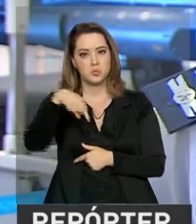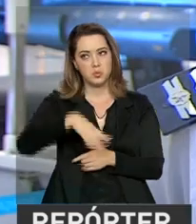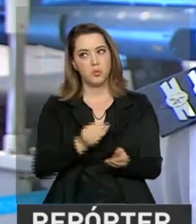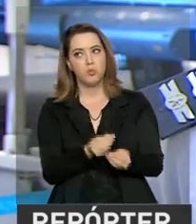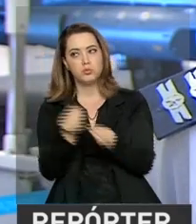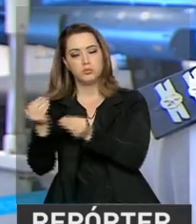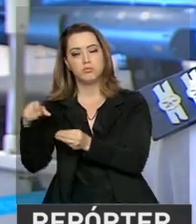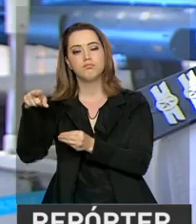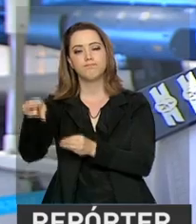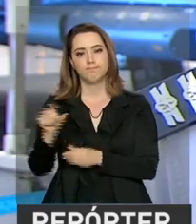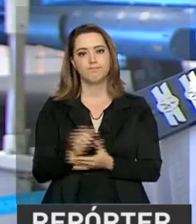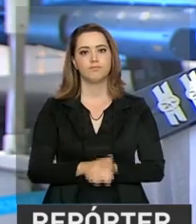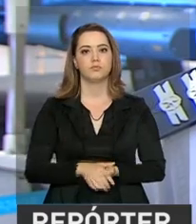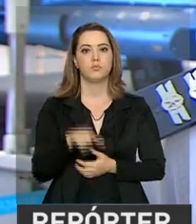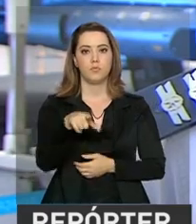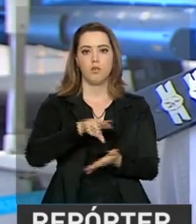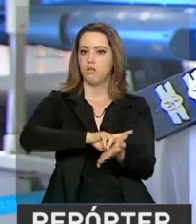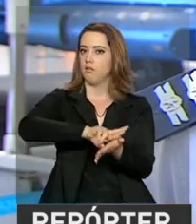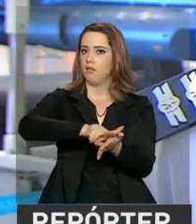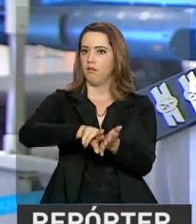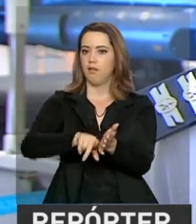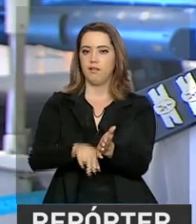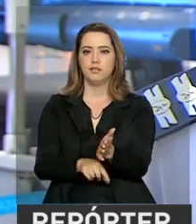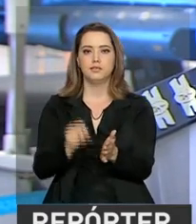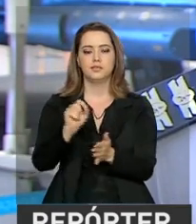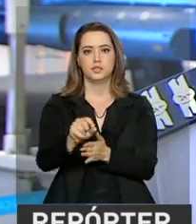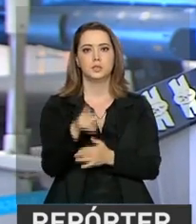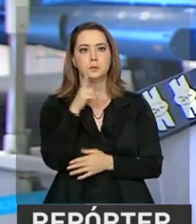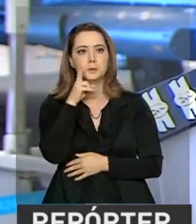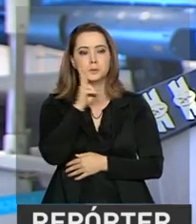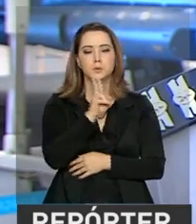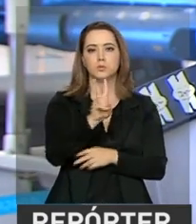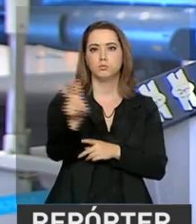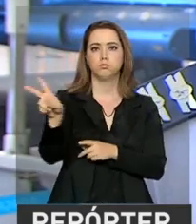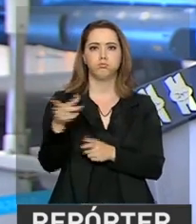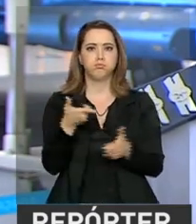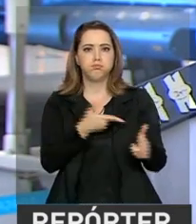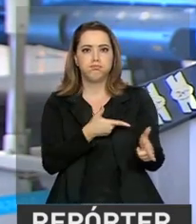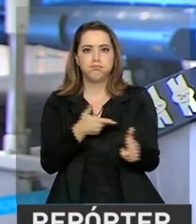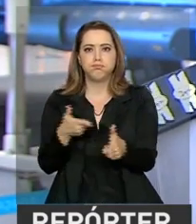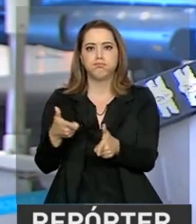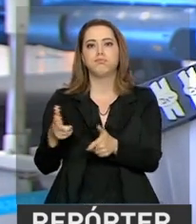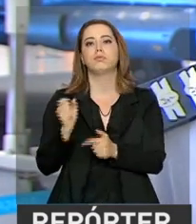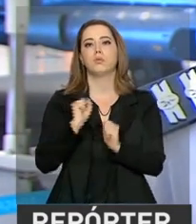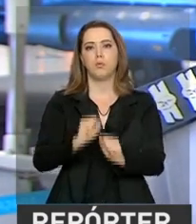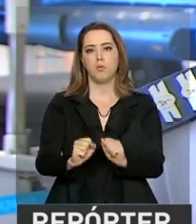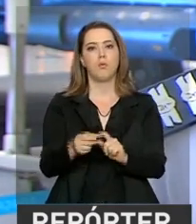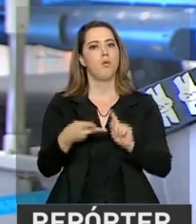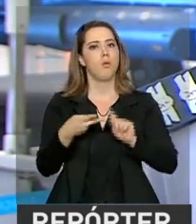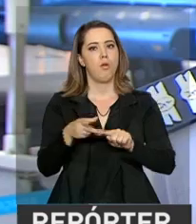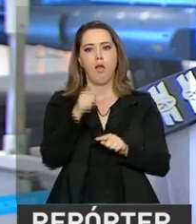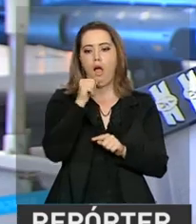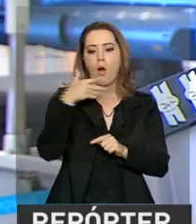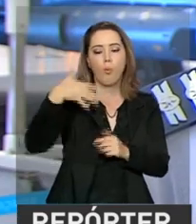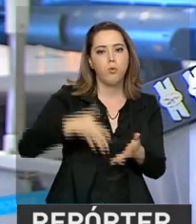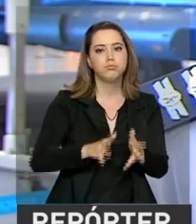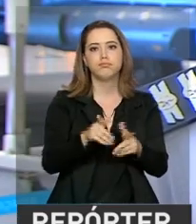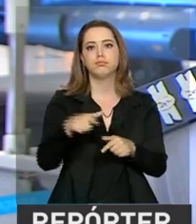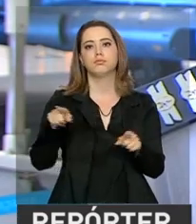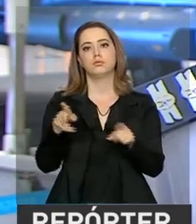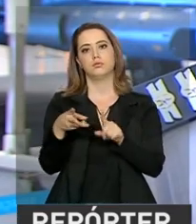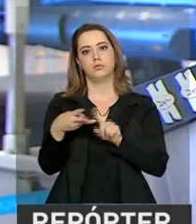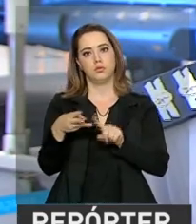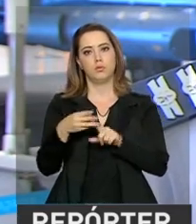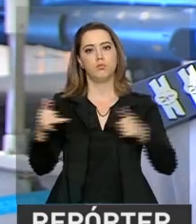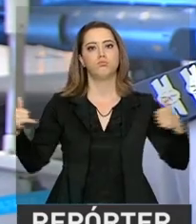2022. Ele é um caça multifunção. Ele consegue ao mesmo tempo fazer reconhecimento armado, ataque ar-mar, ar-solo e